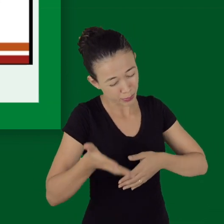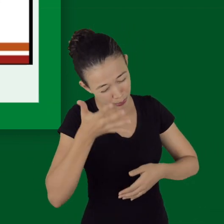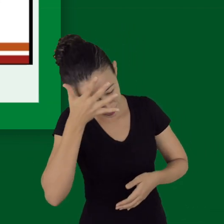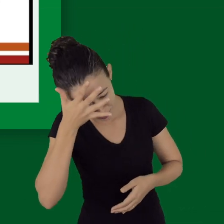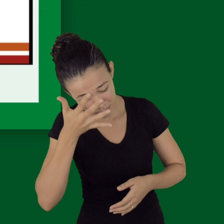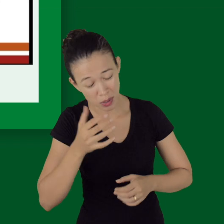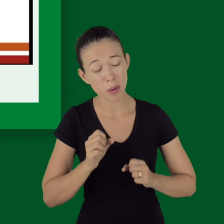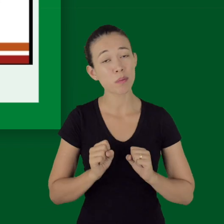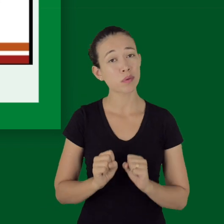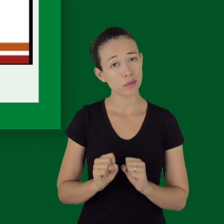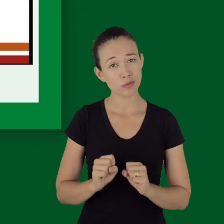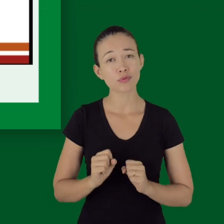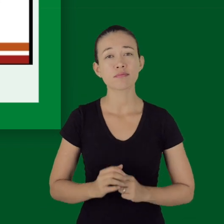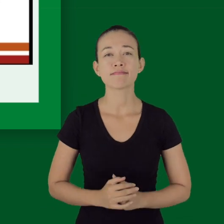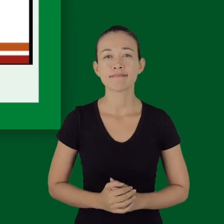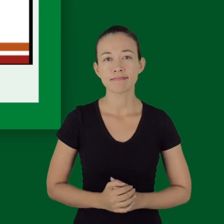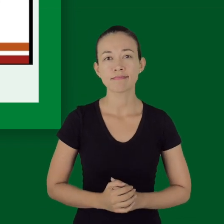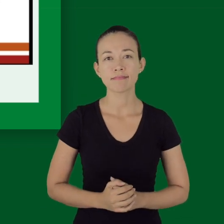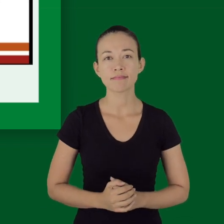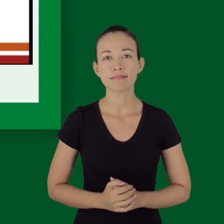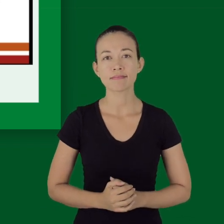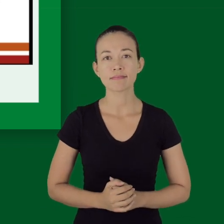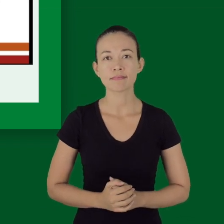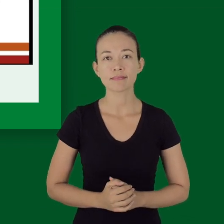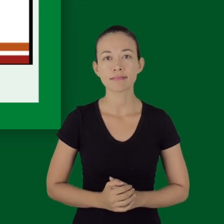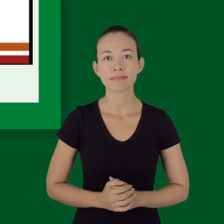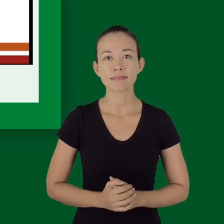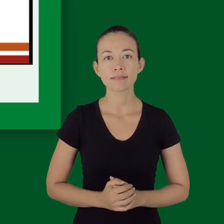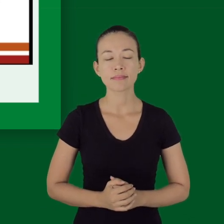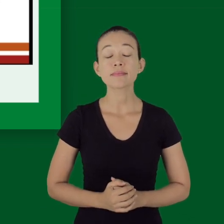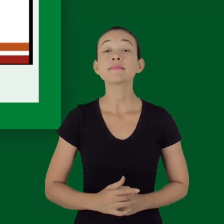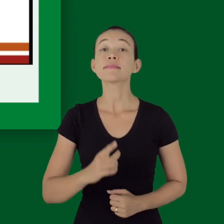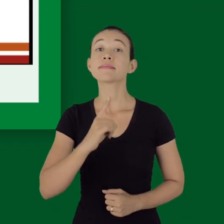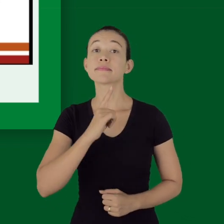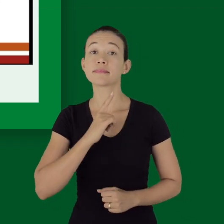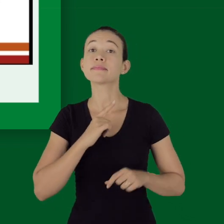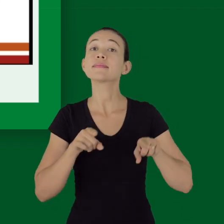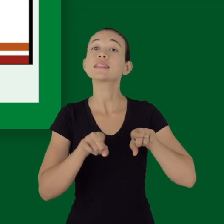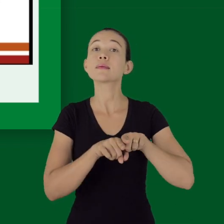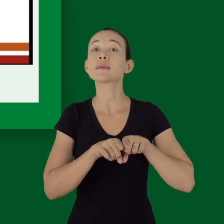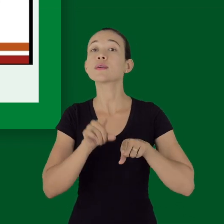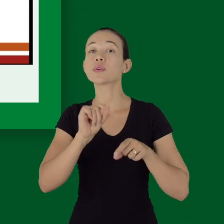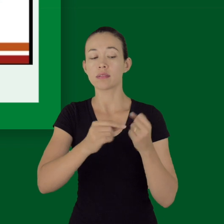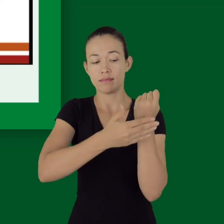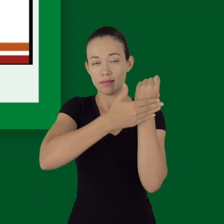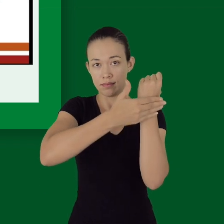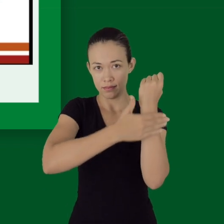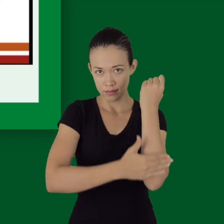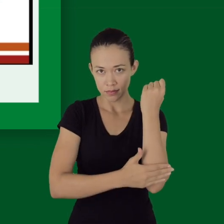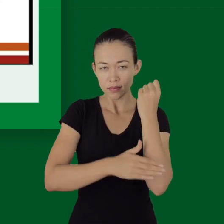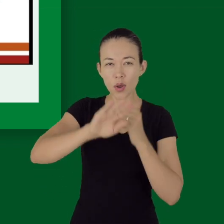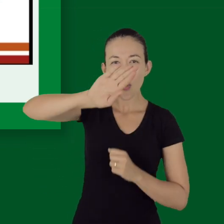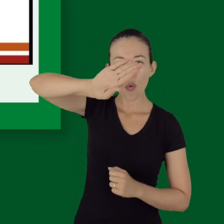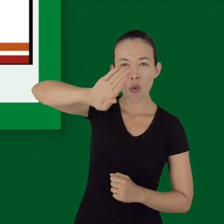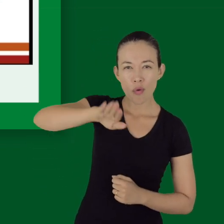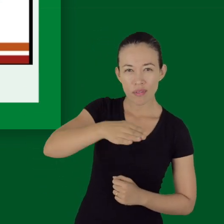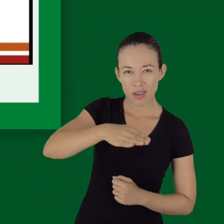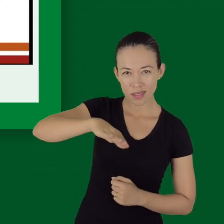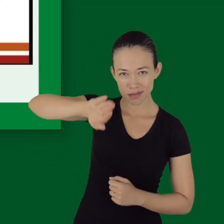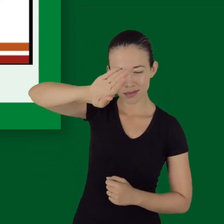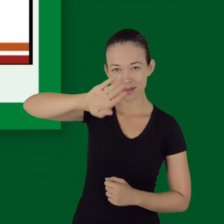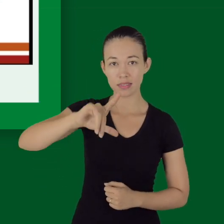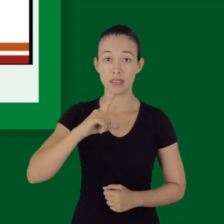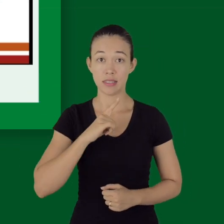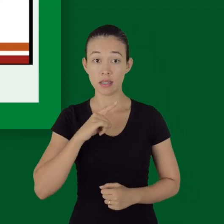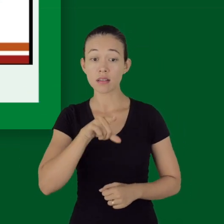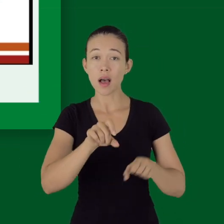limite das curvaturas e ocorrem fraturas, né? E mecanismos de compressão,